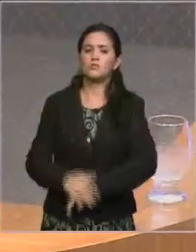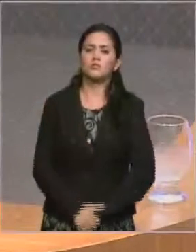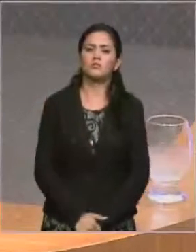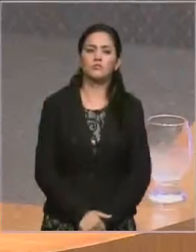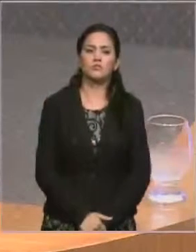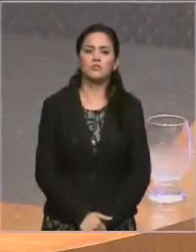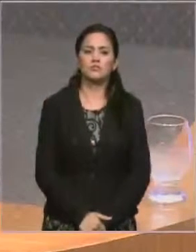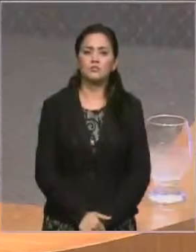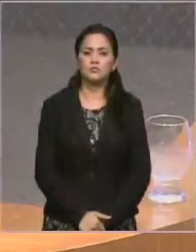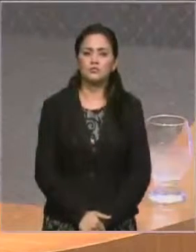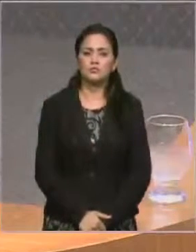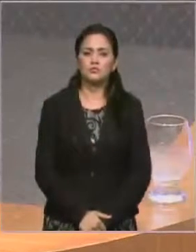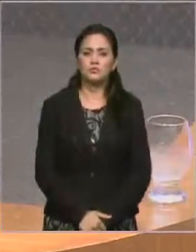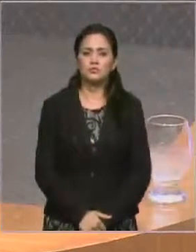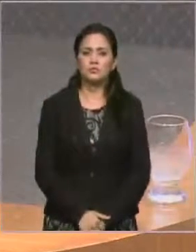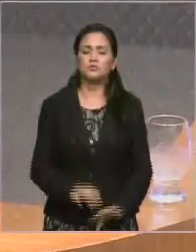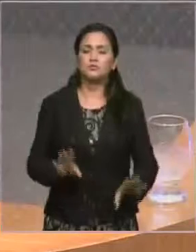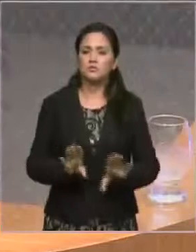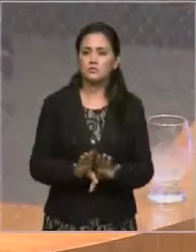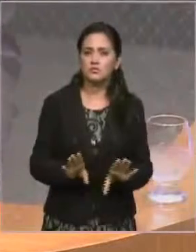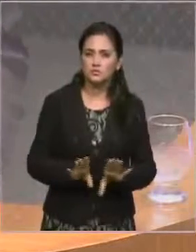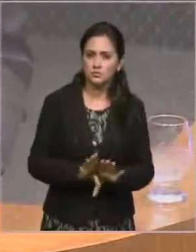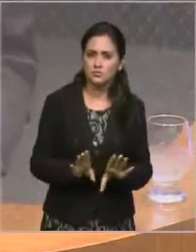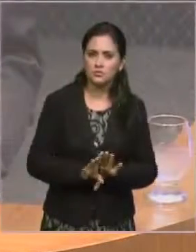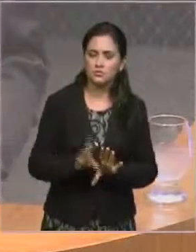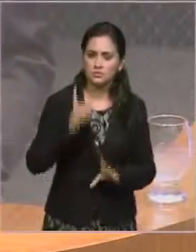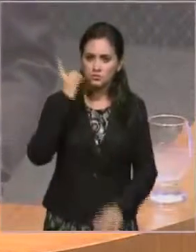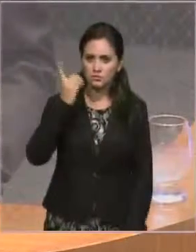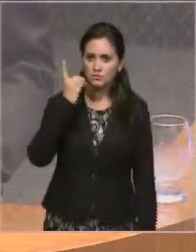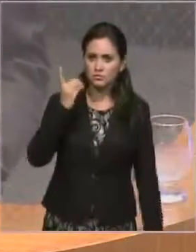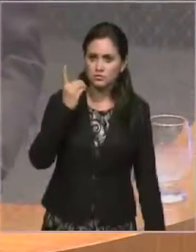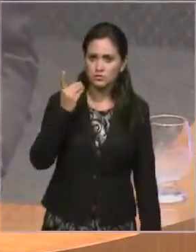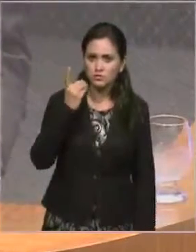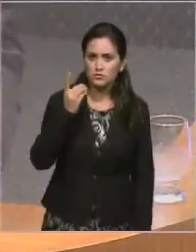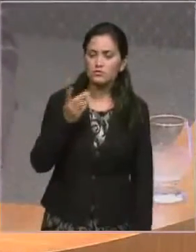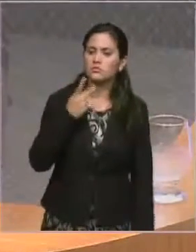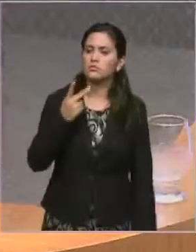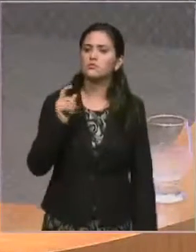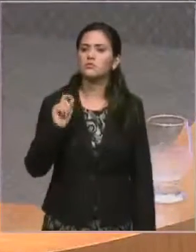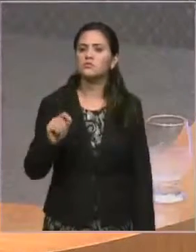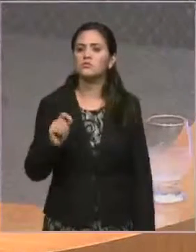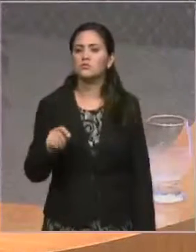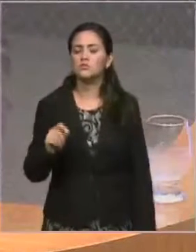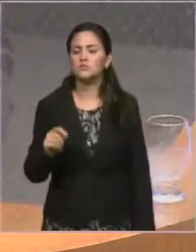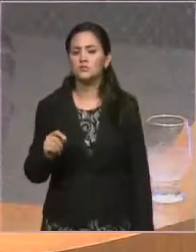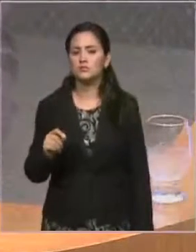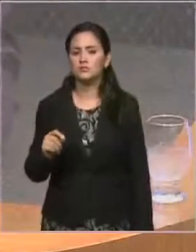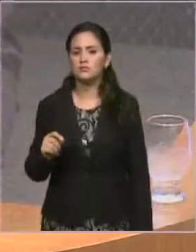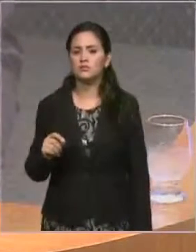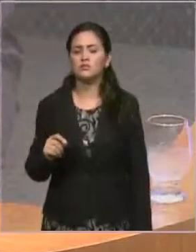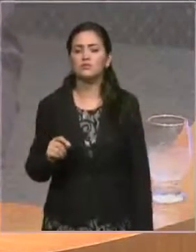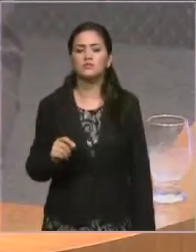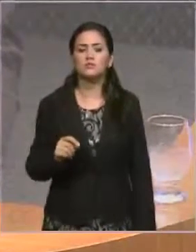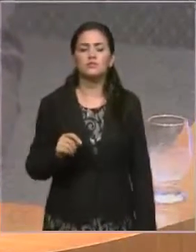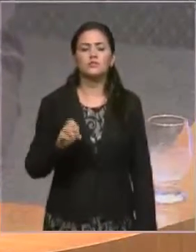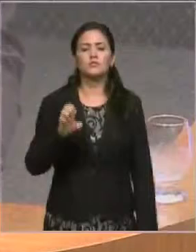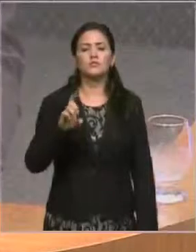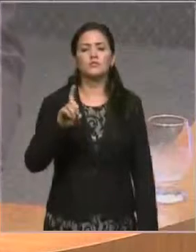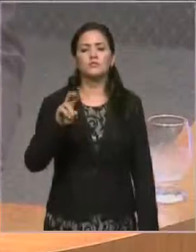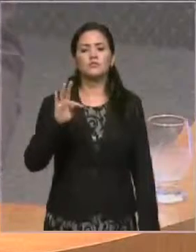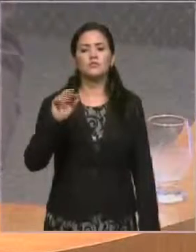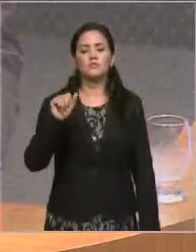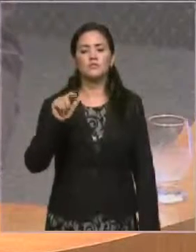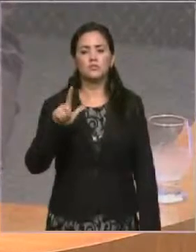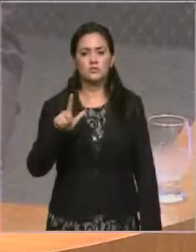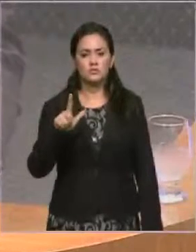quinta-feira. Quero colocar também, senhores deputados, que o critério para esse edital de chamamento que será nessa semana será a idade